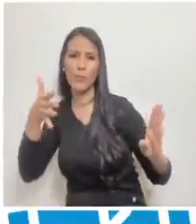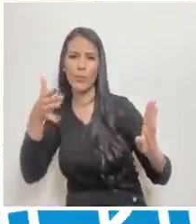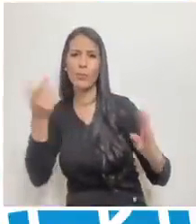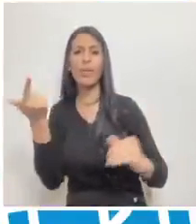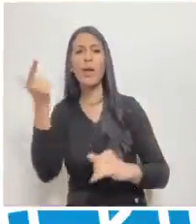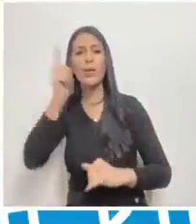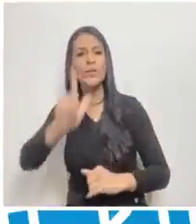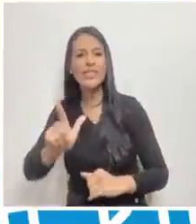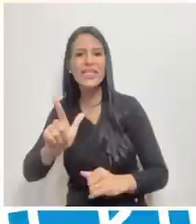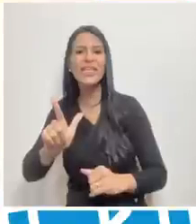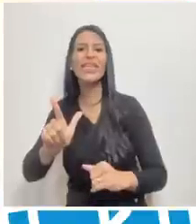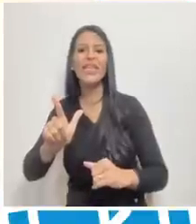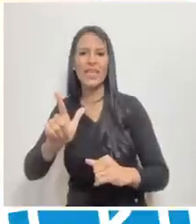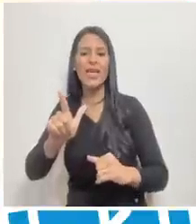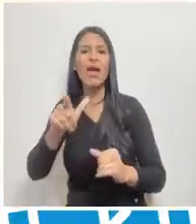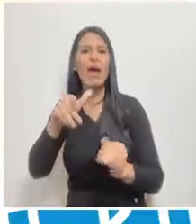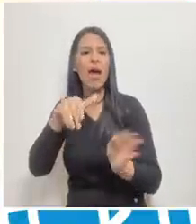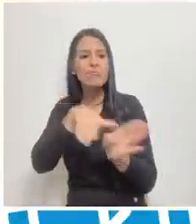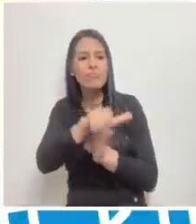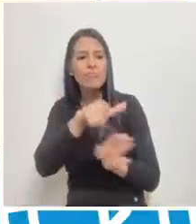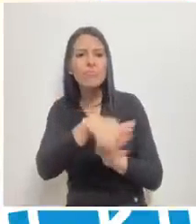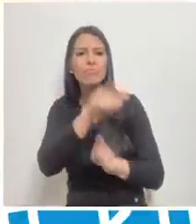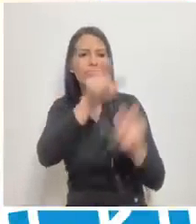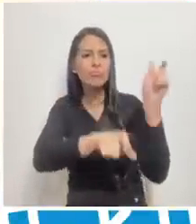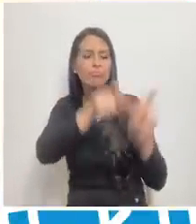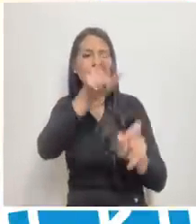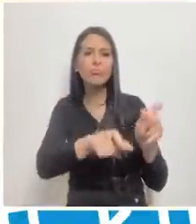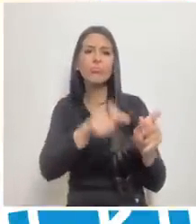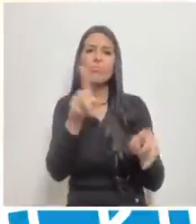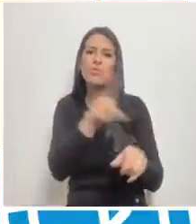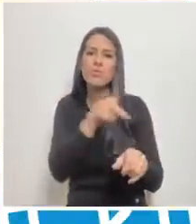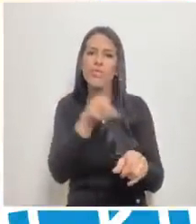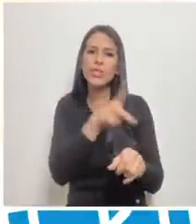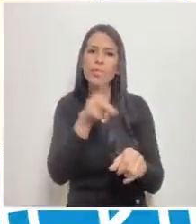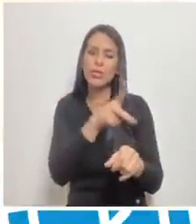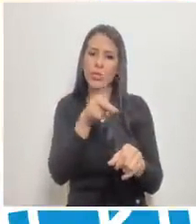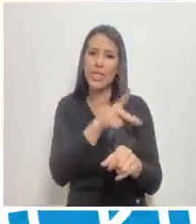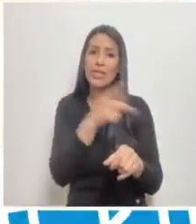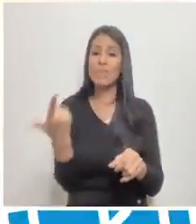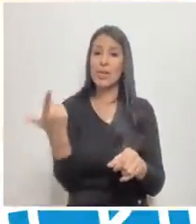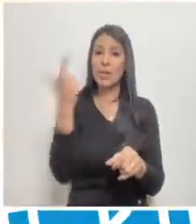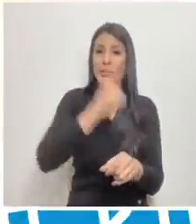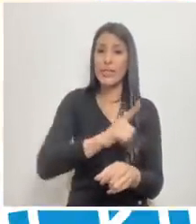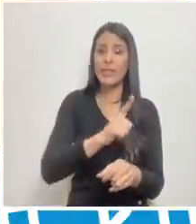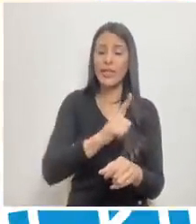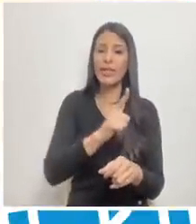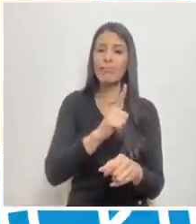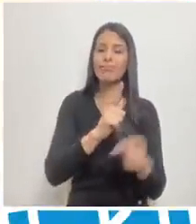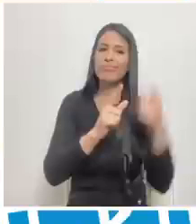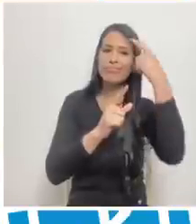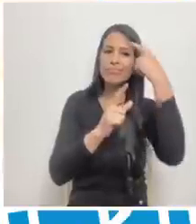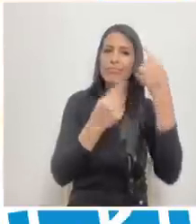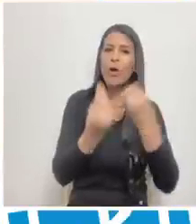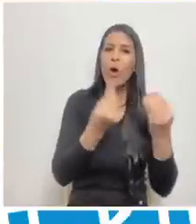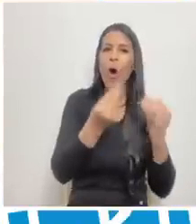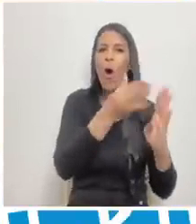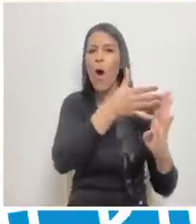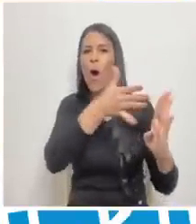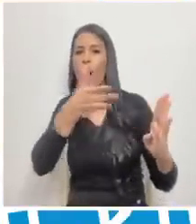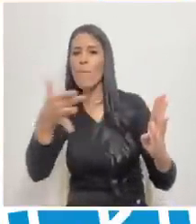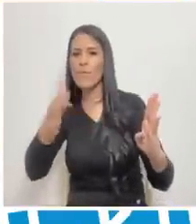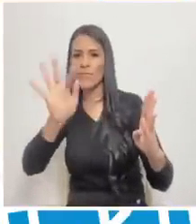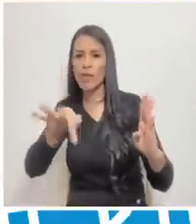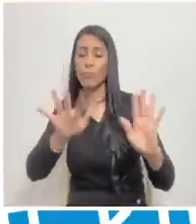as metas de desempenho ao final do que seria esse ensino secundário. Então, eu, por exemplo,